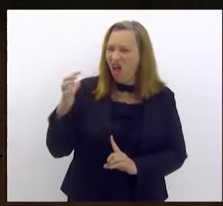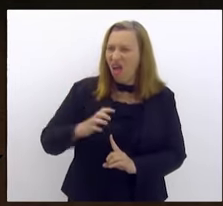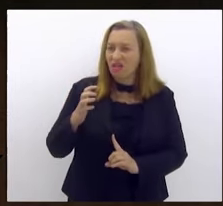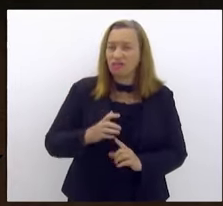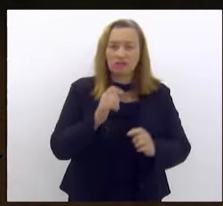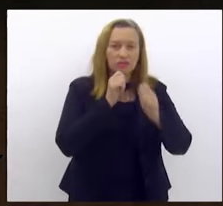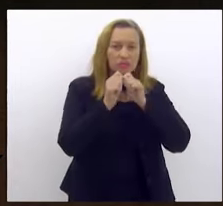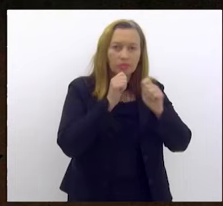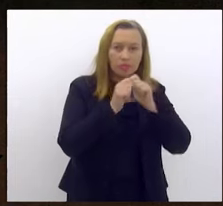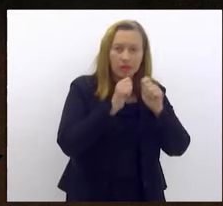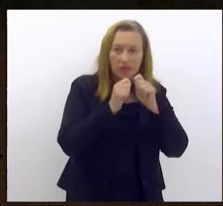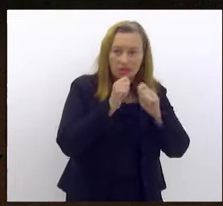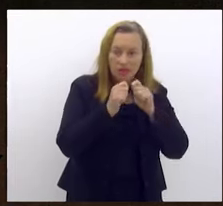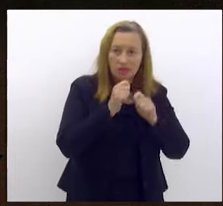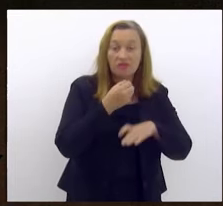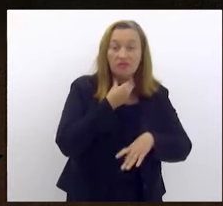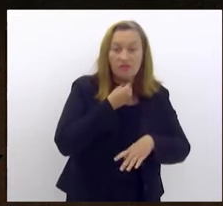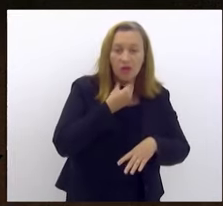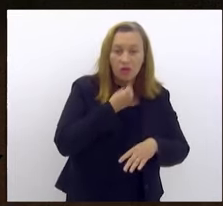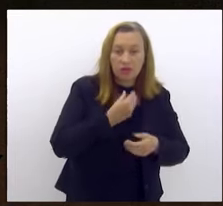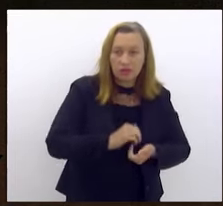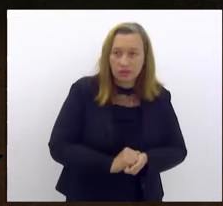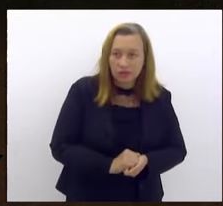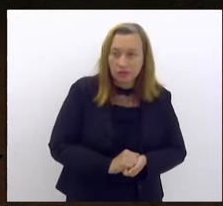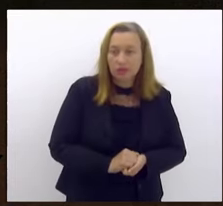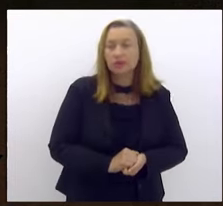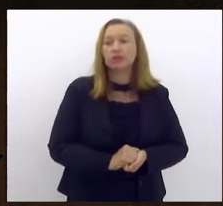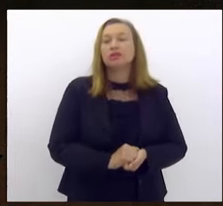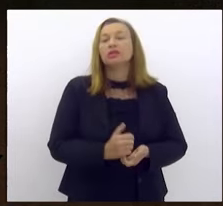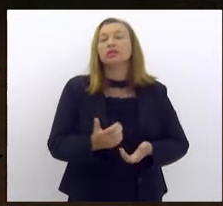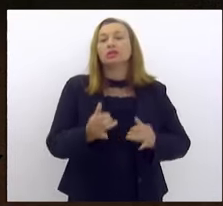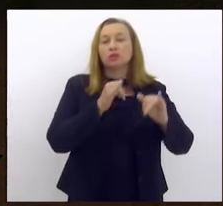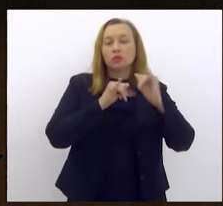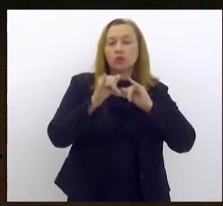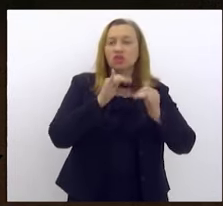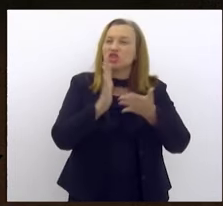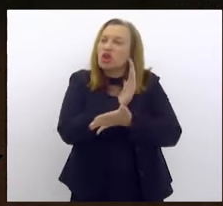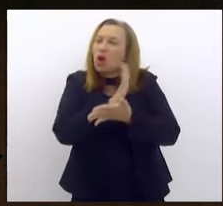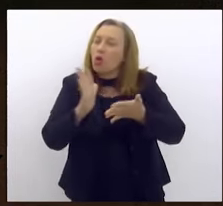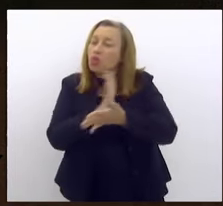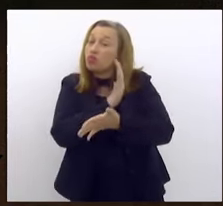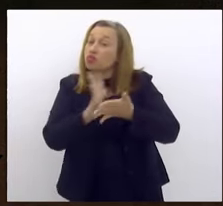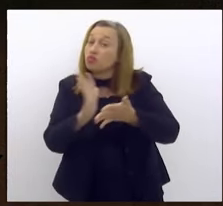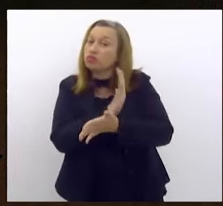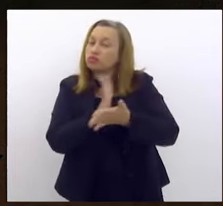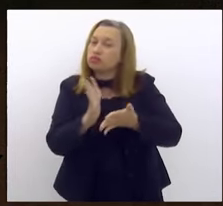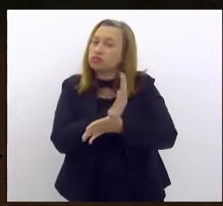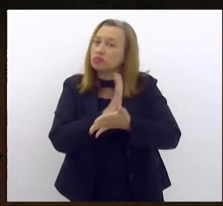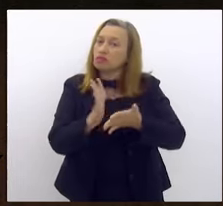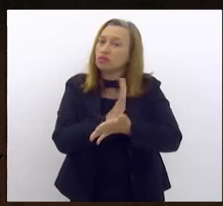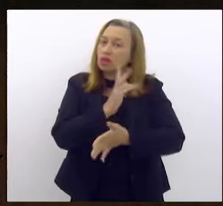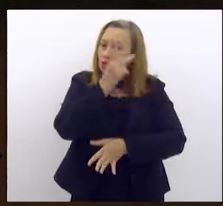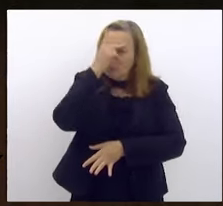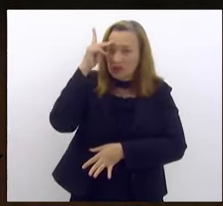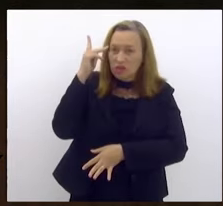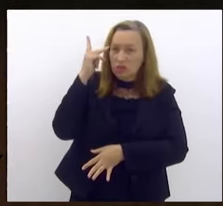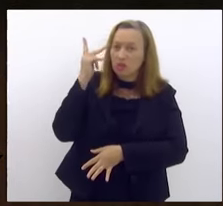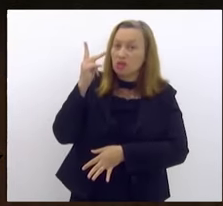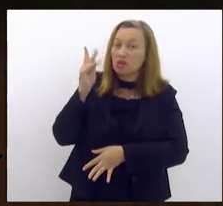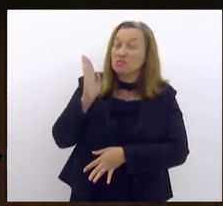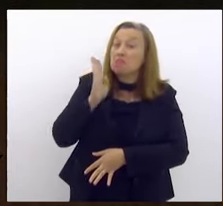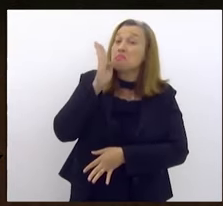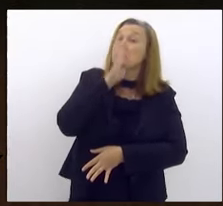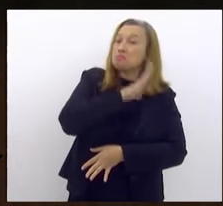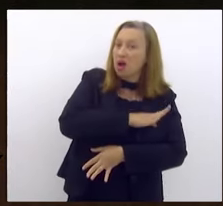marrom, toda a tentativa que fizeram através de alguns demônios que habitam os corredores